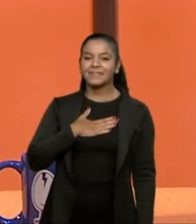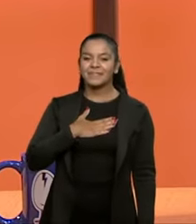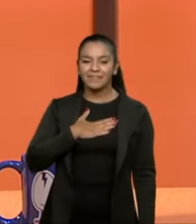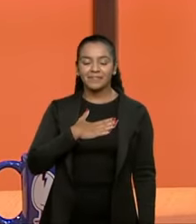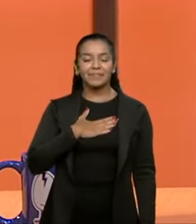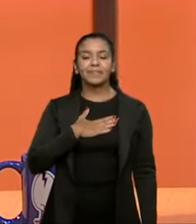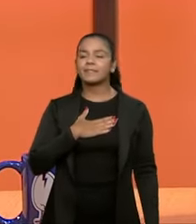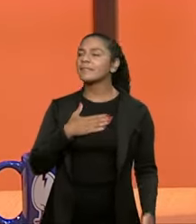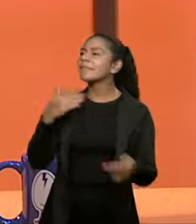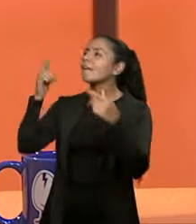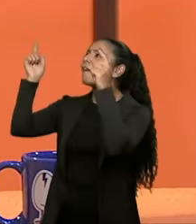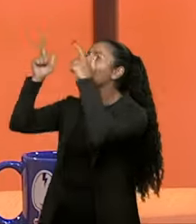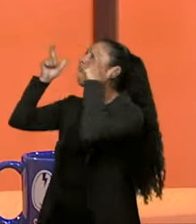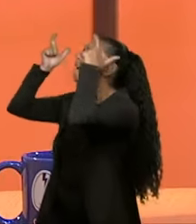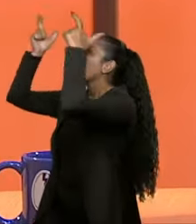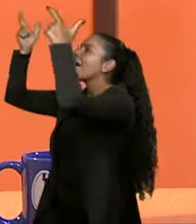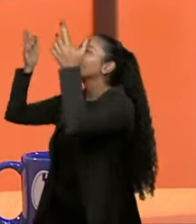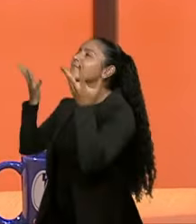Rainha dos